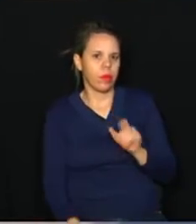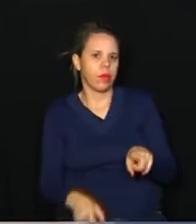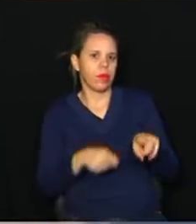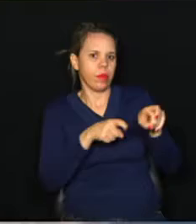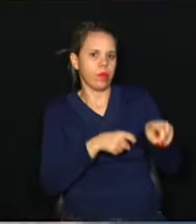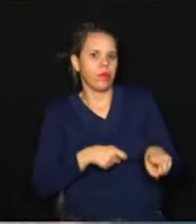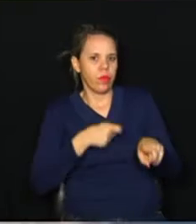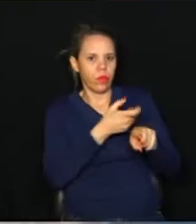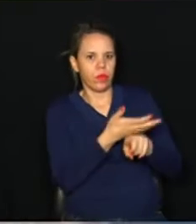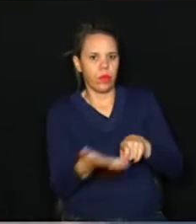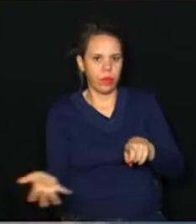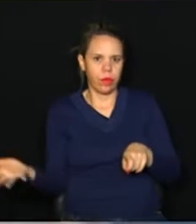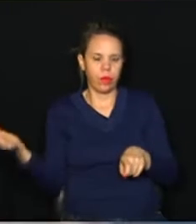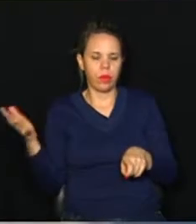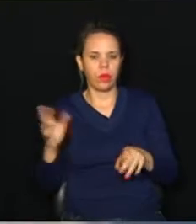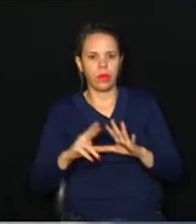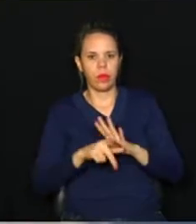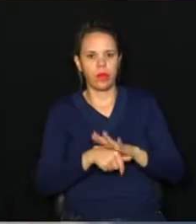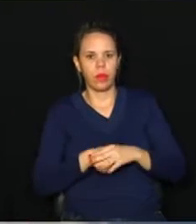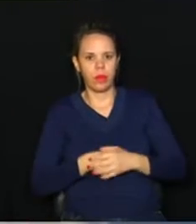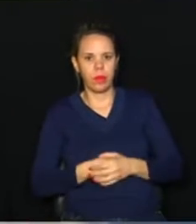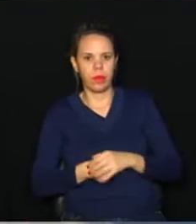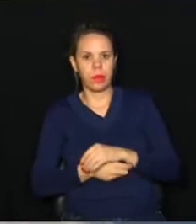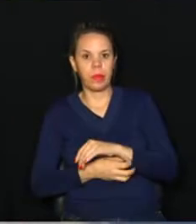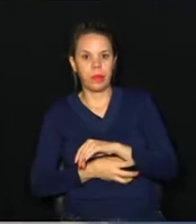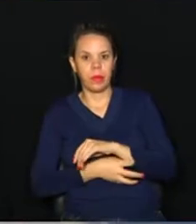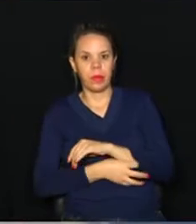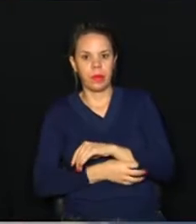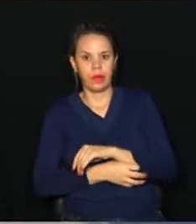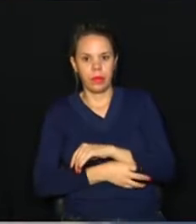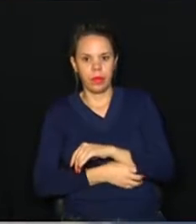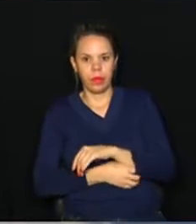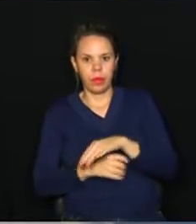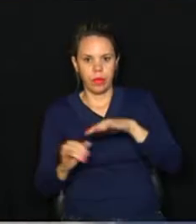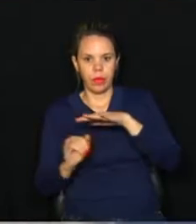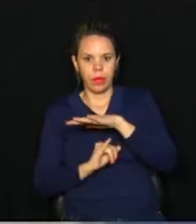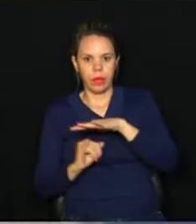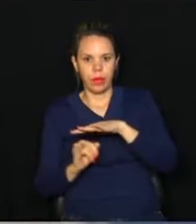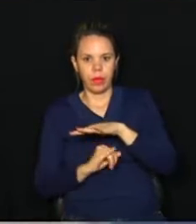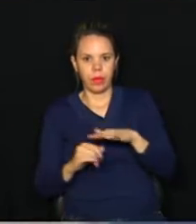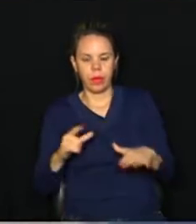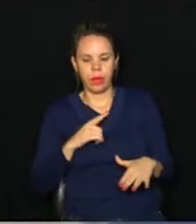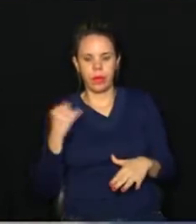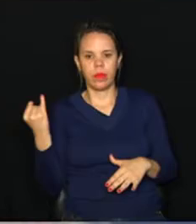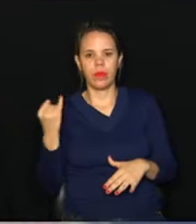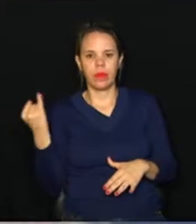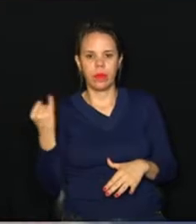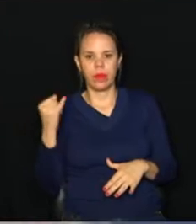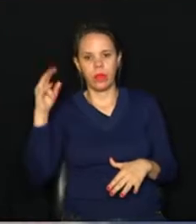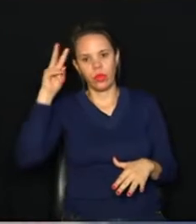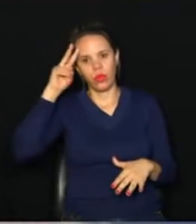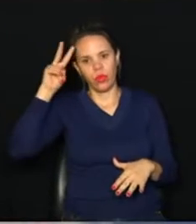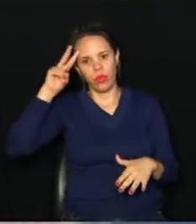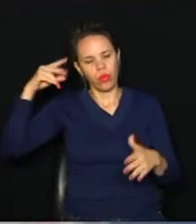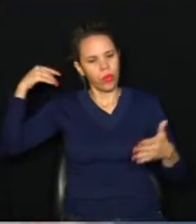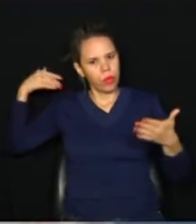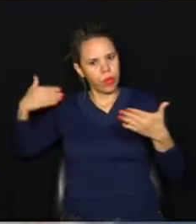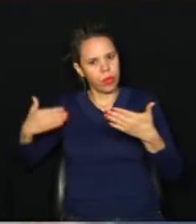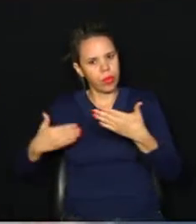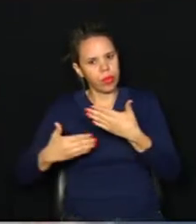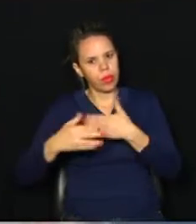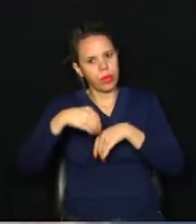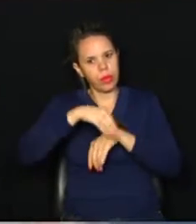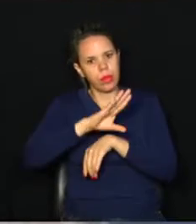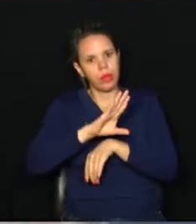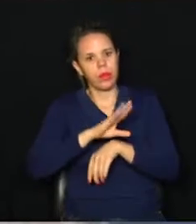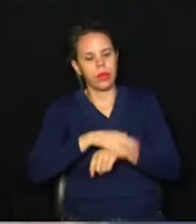agronomia, em diversas áreas. E esses institutos, que têm uma importância histórica e inúmeras